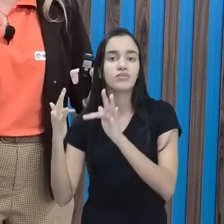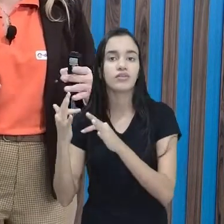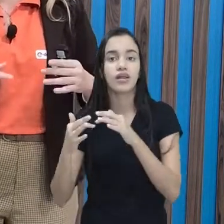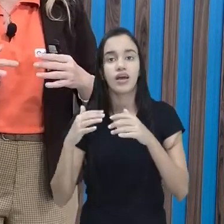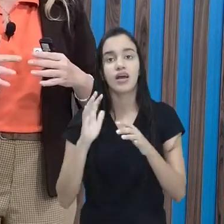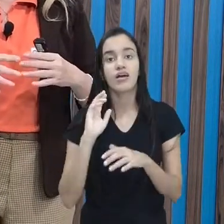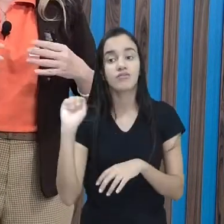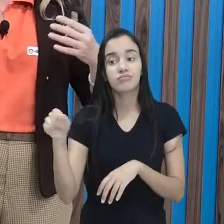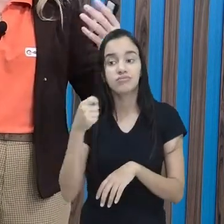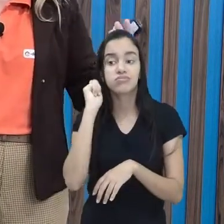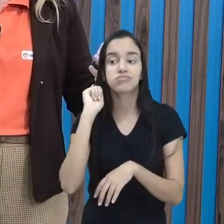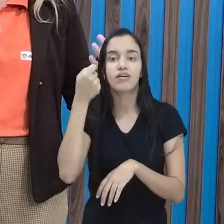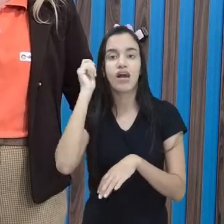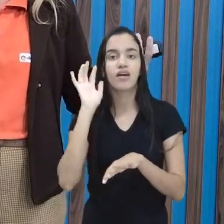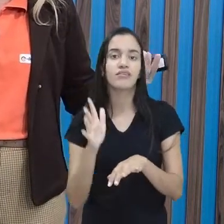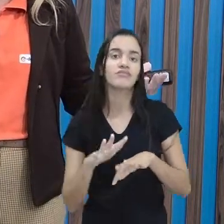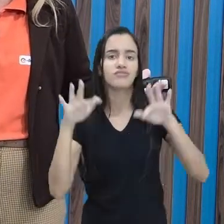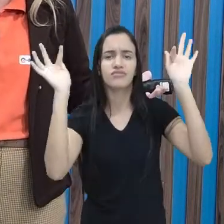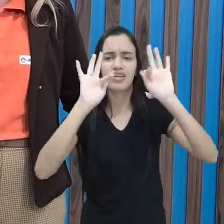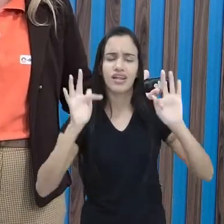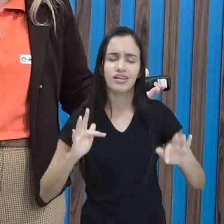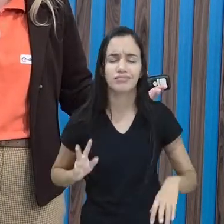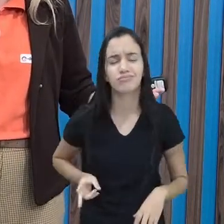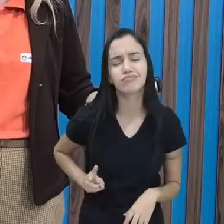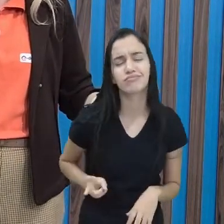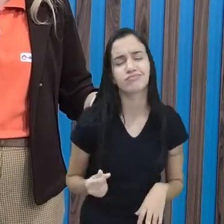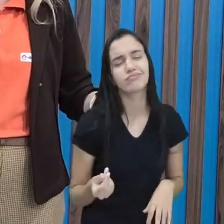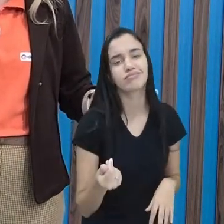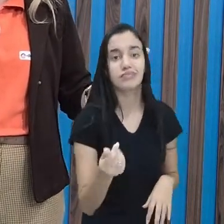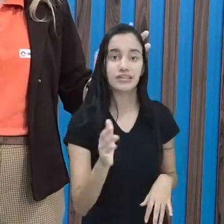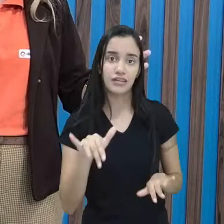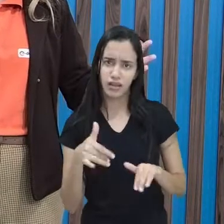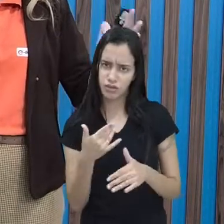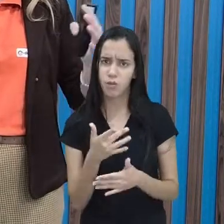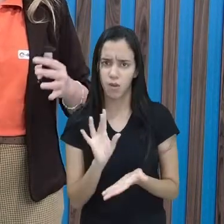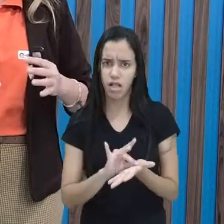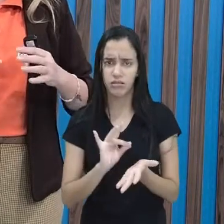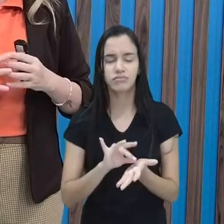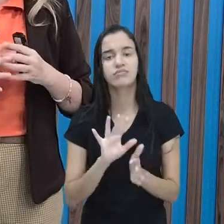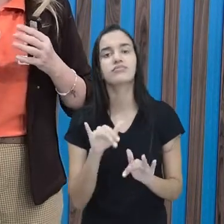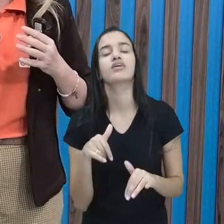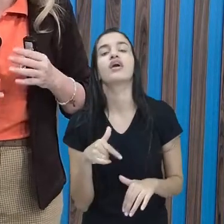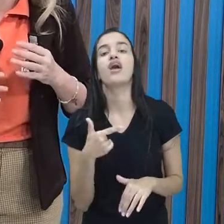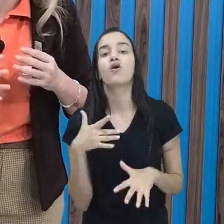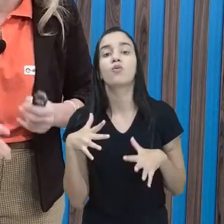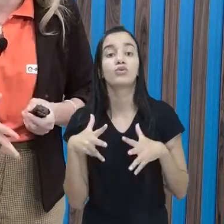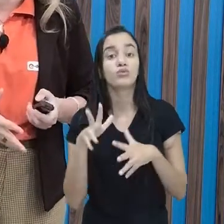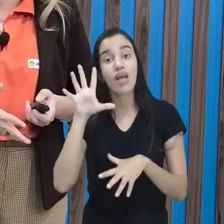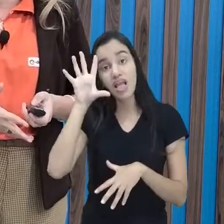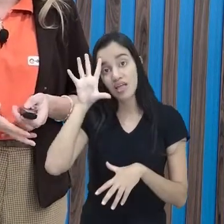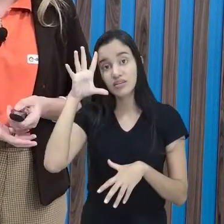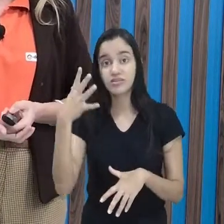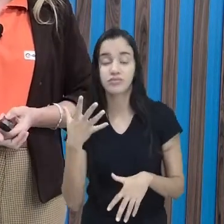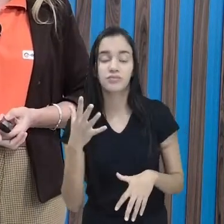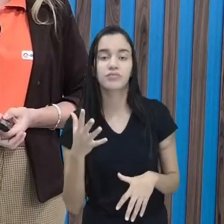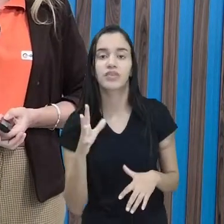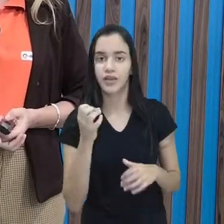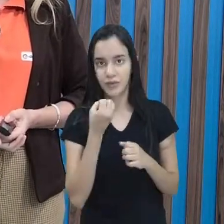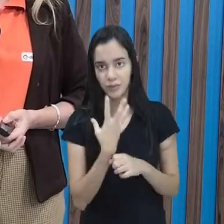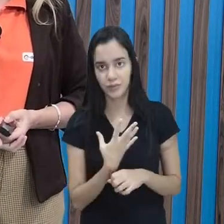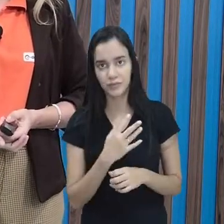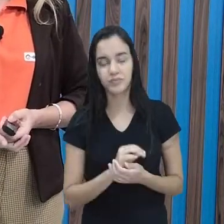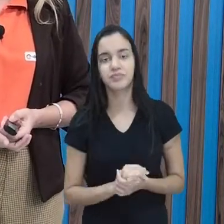quê? Foram felizes para sempre. Não é assim? É quando tudo se resolve, tá